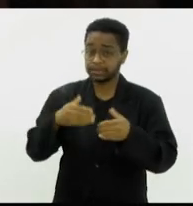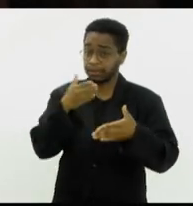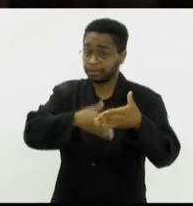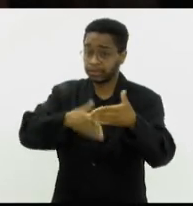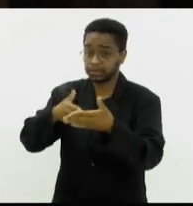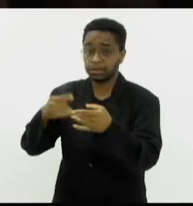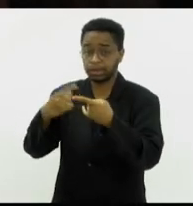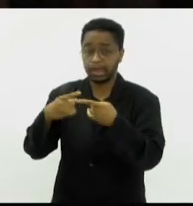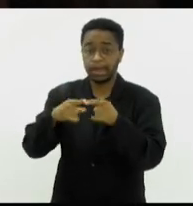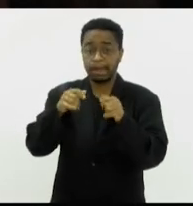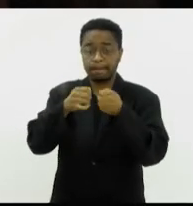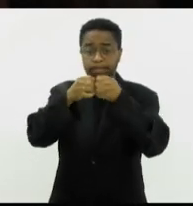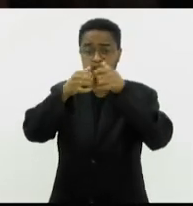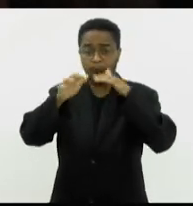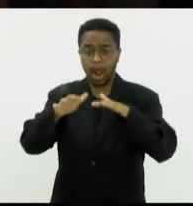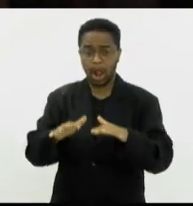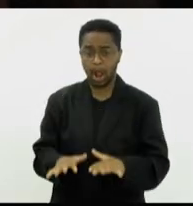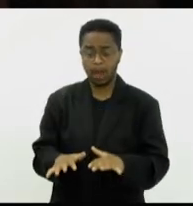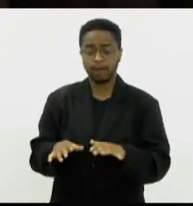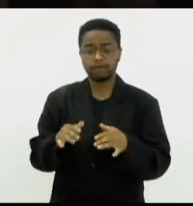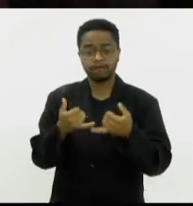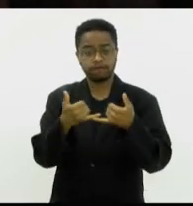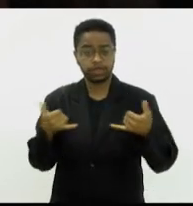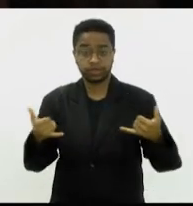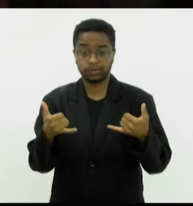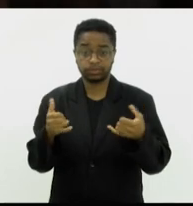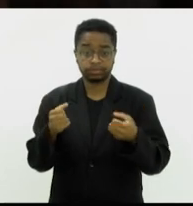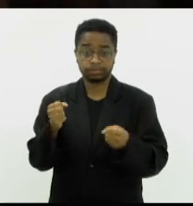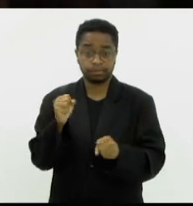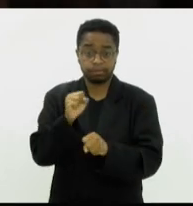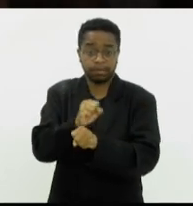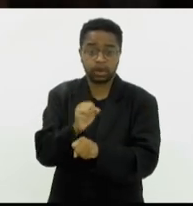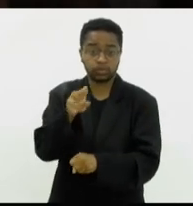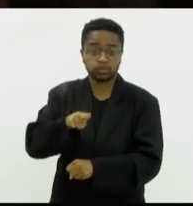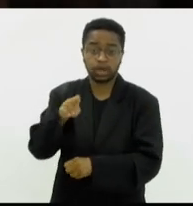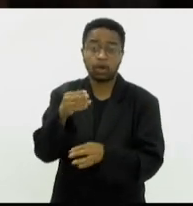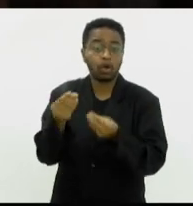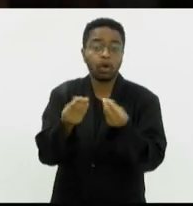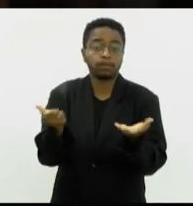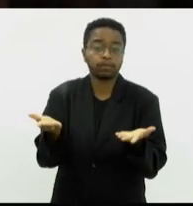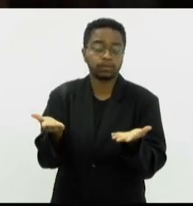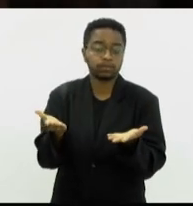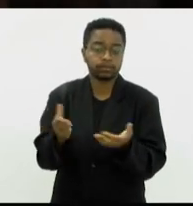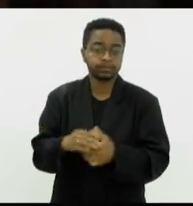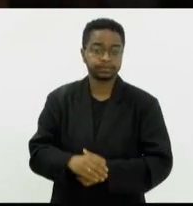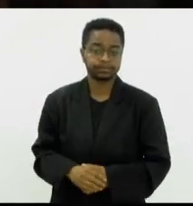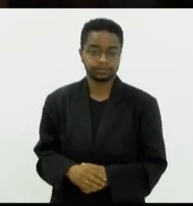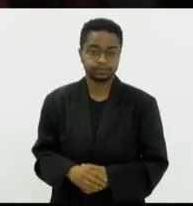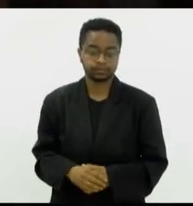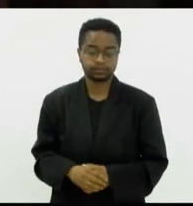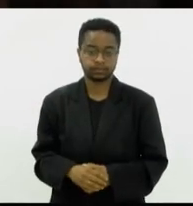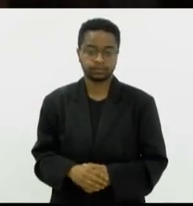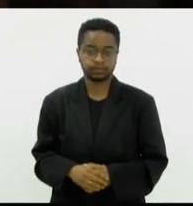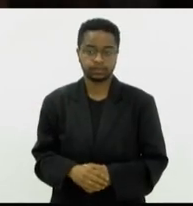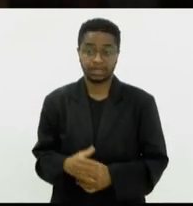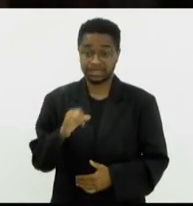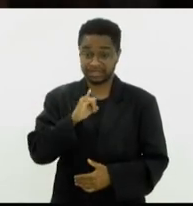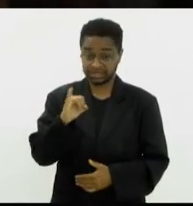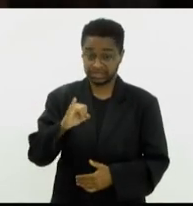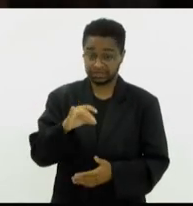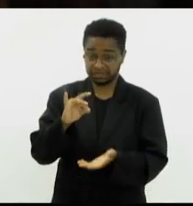começa a cair é fio para todo lado interdita E aí faz o que com a Guarita se começa a ficar